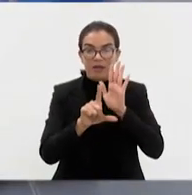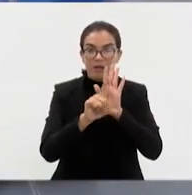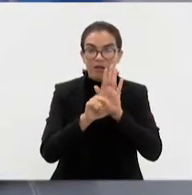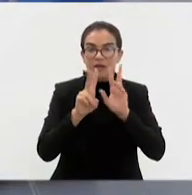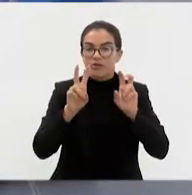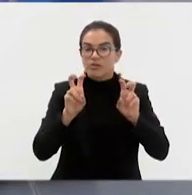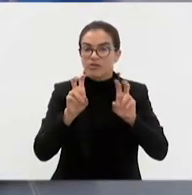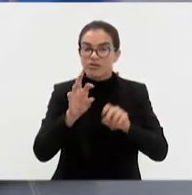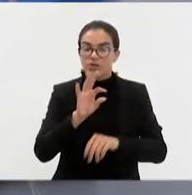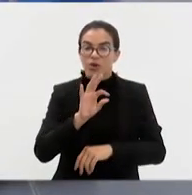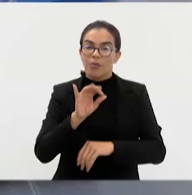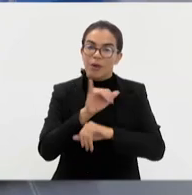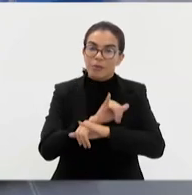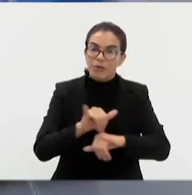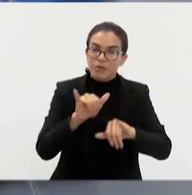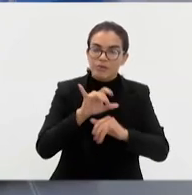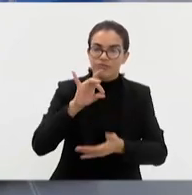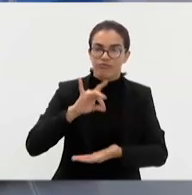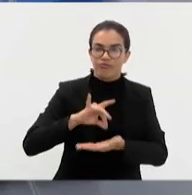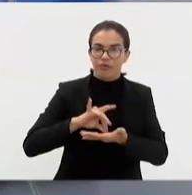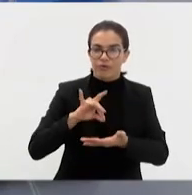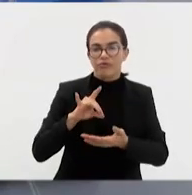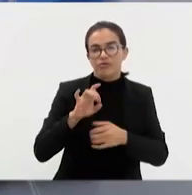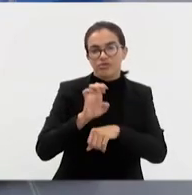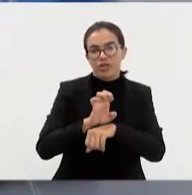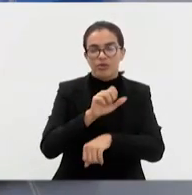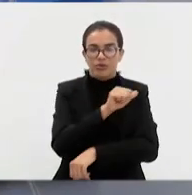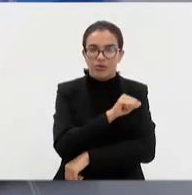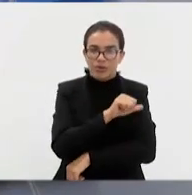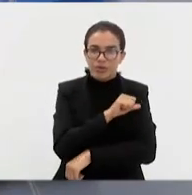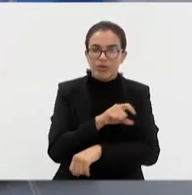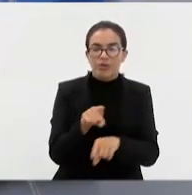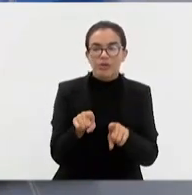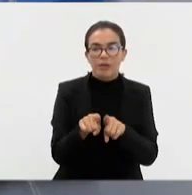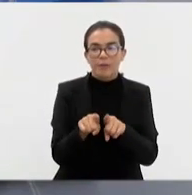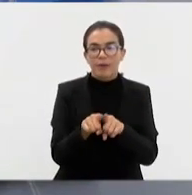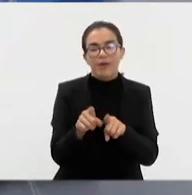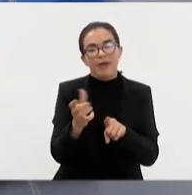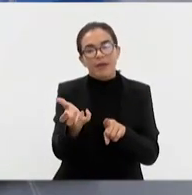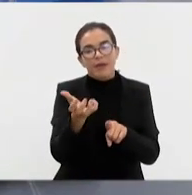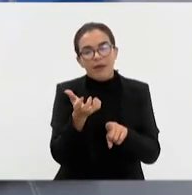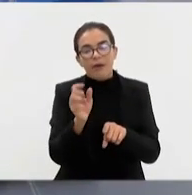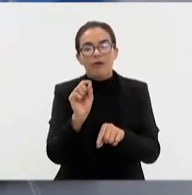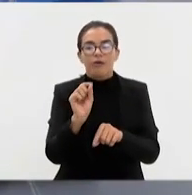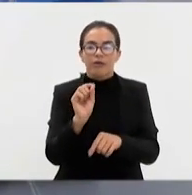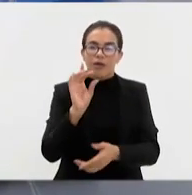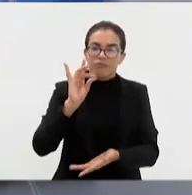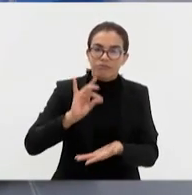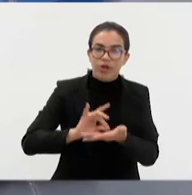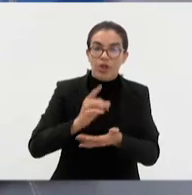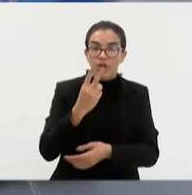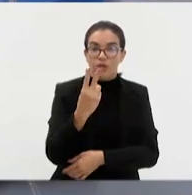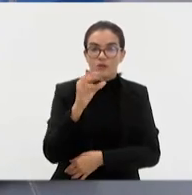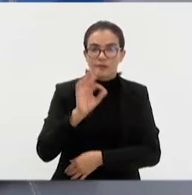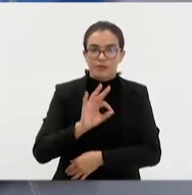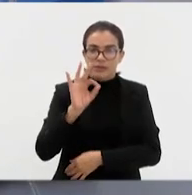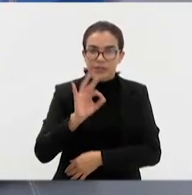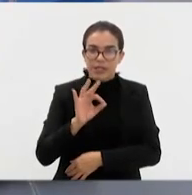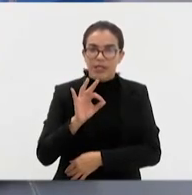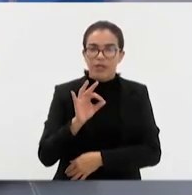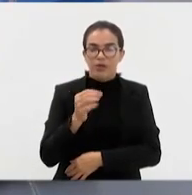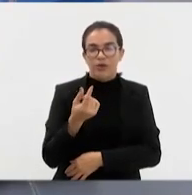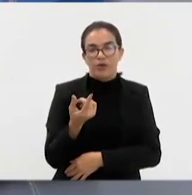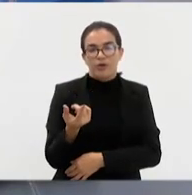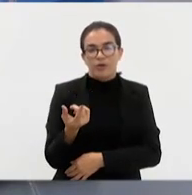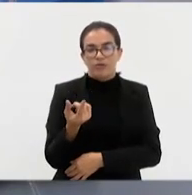sobre a publicidade oficial do Estado do Rio de Janeiro, e o que a gente quer é estabelecer 2% dos